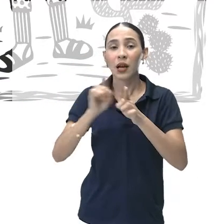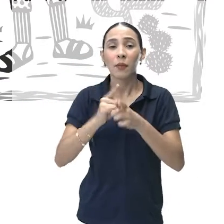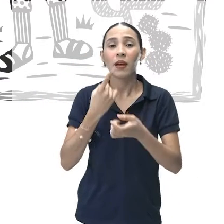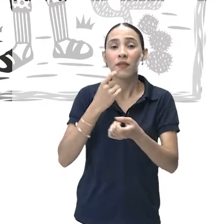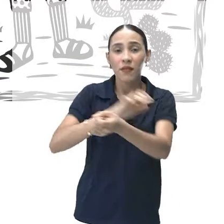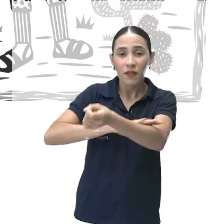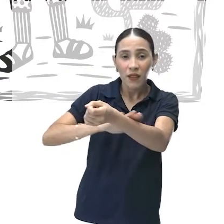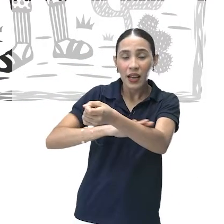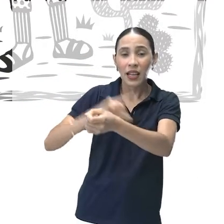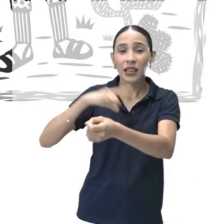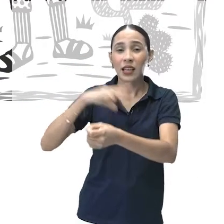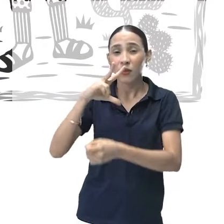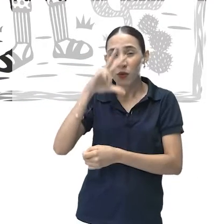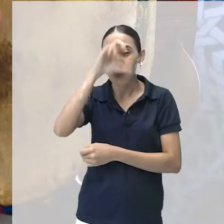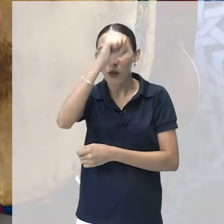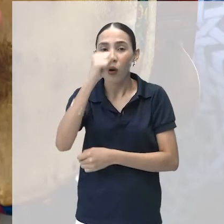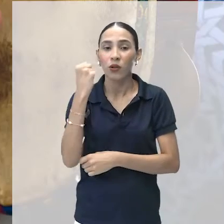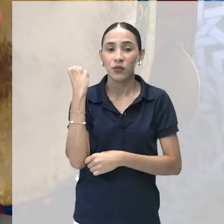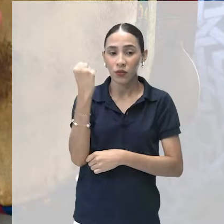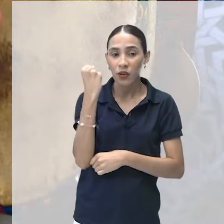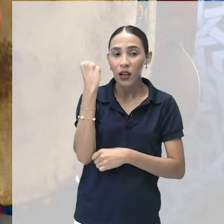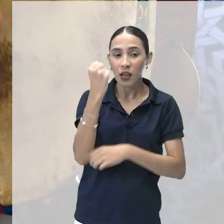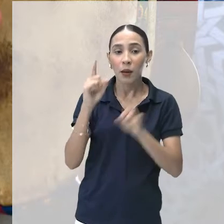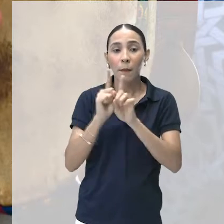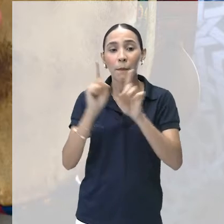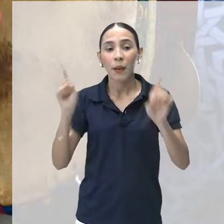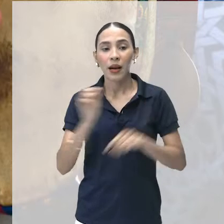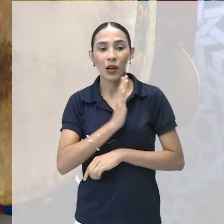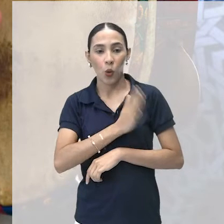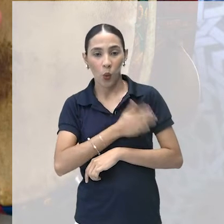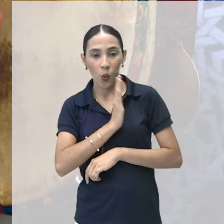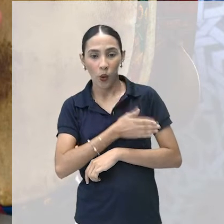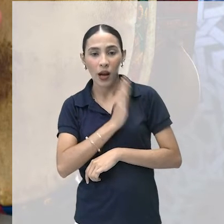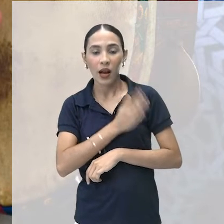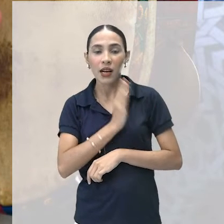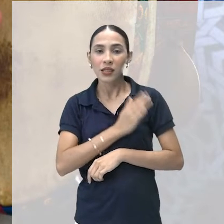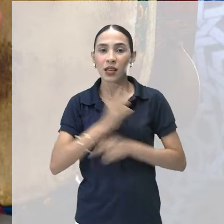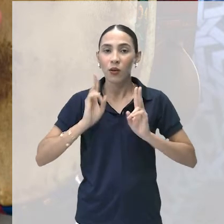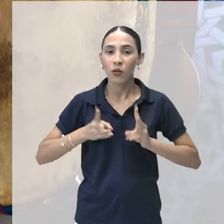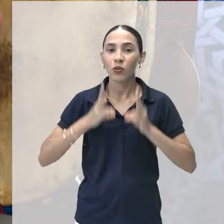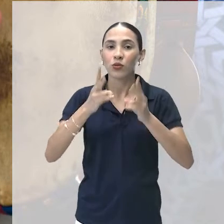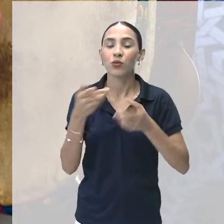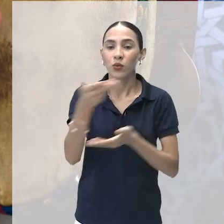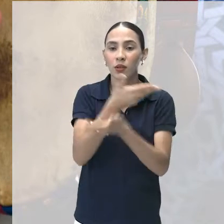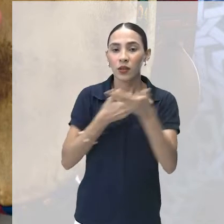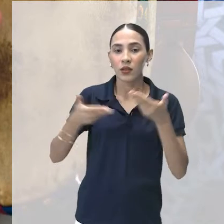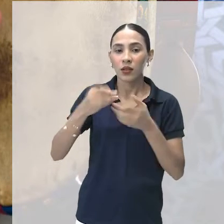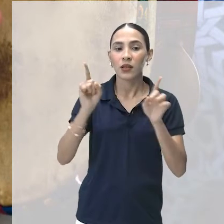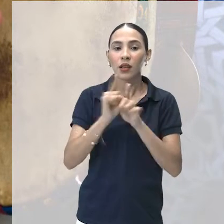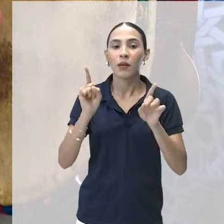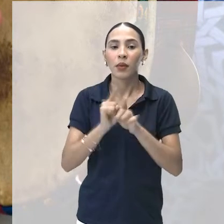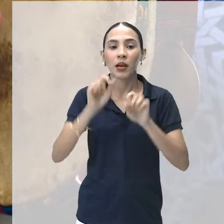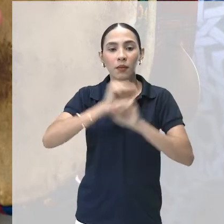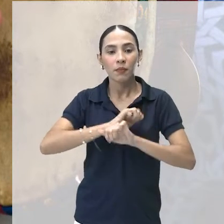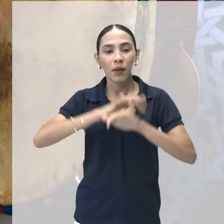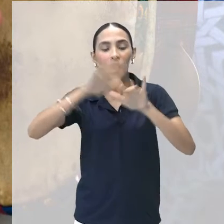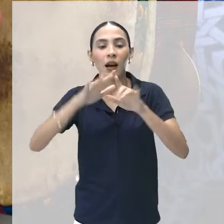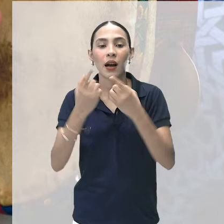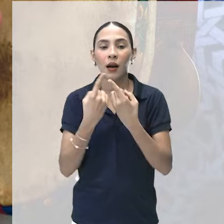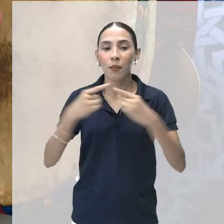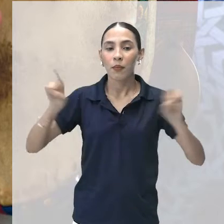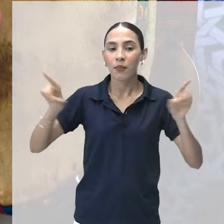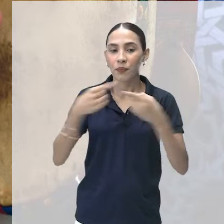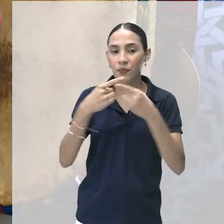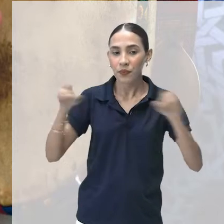corre muito pouco sangue, mas seu coração balança um samba de tamborim, emite acordes